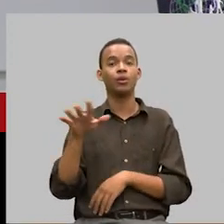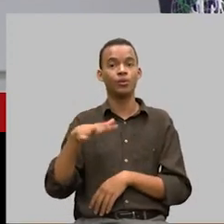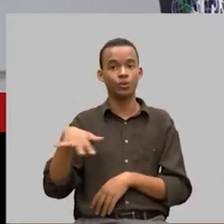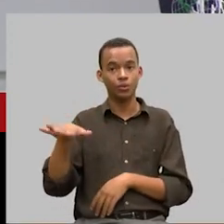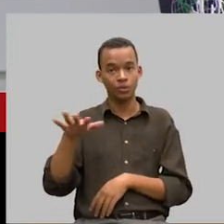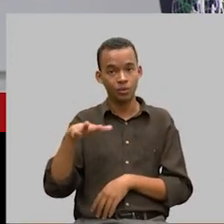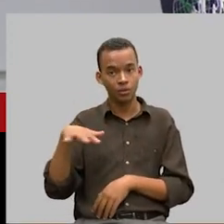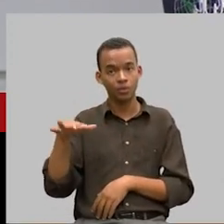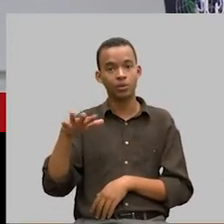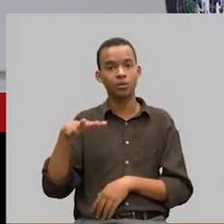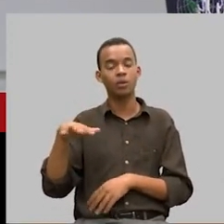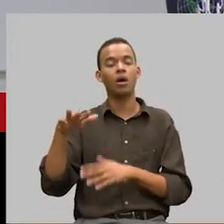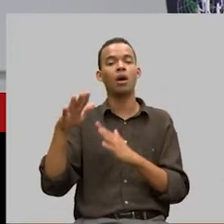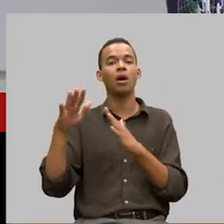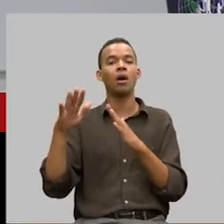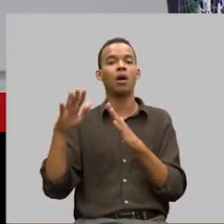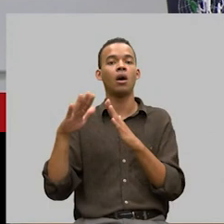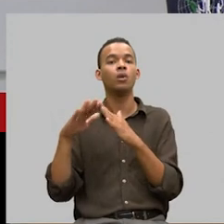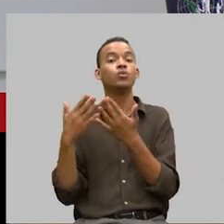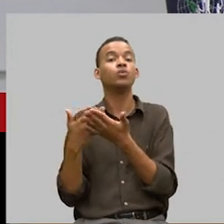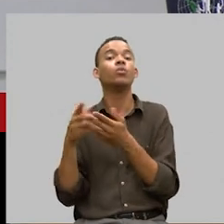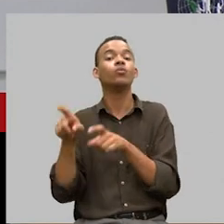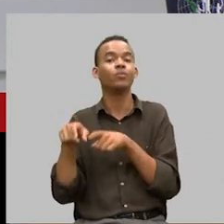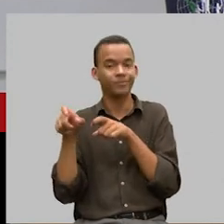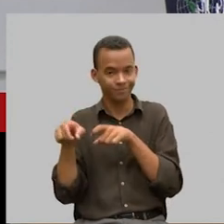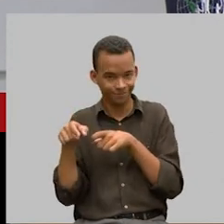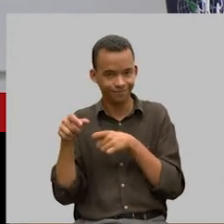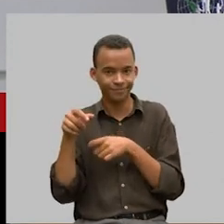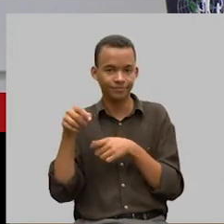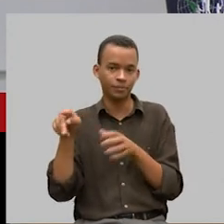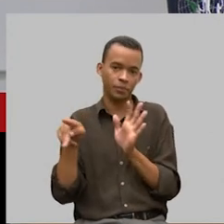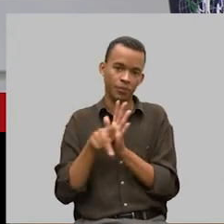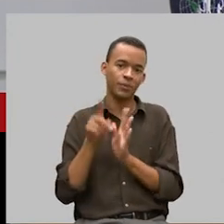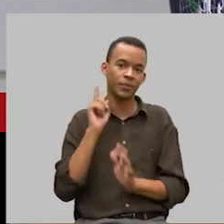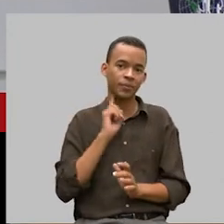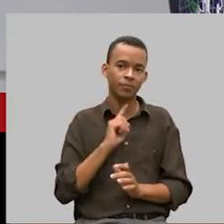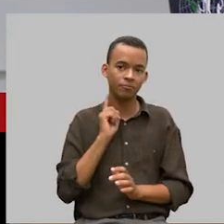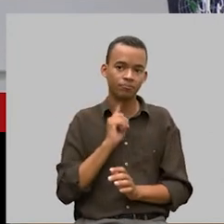a gente ia conversar sobre